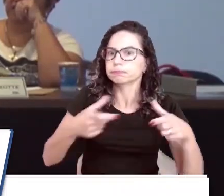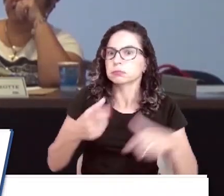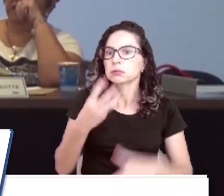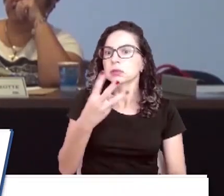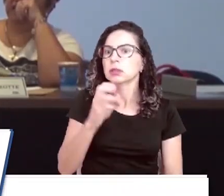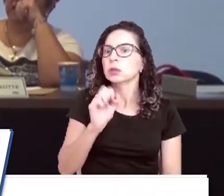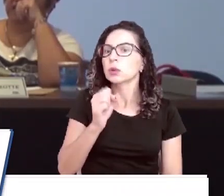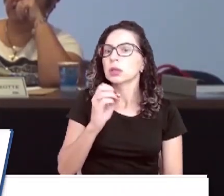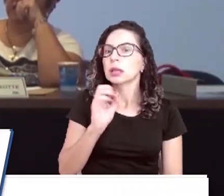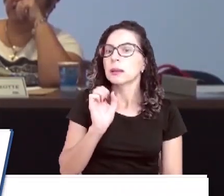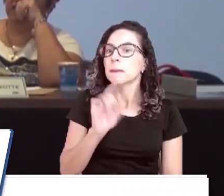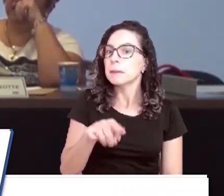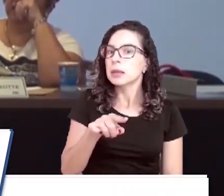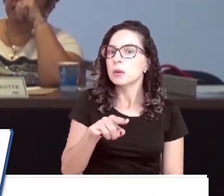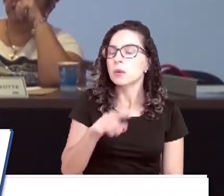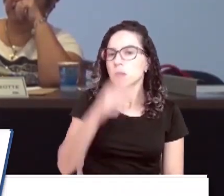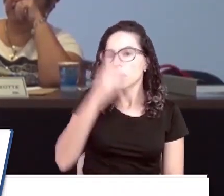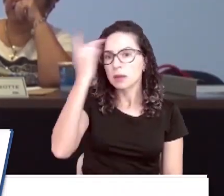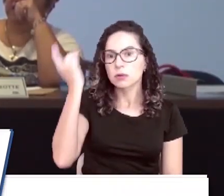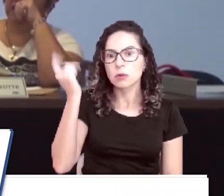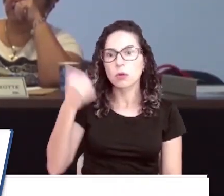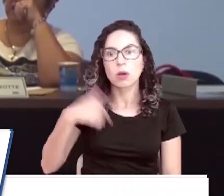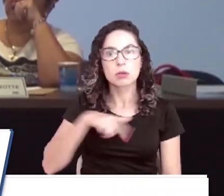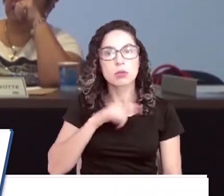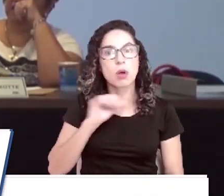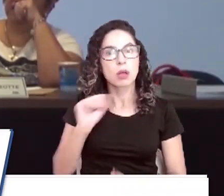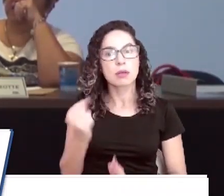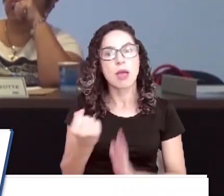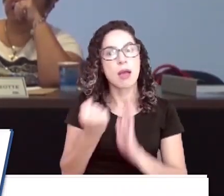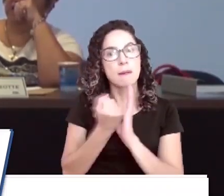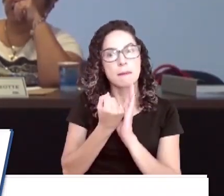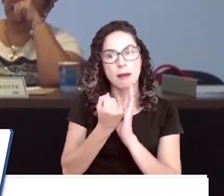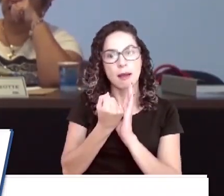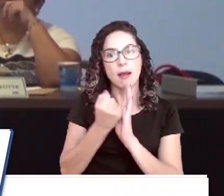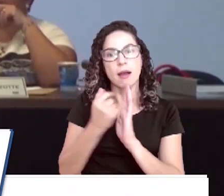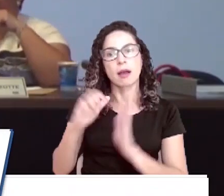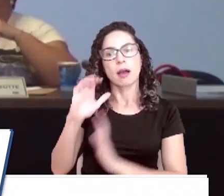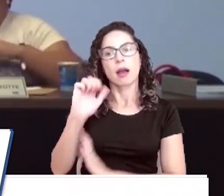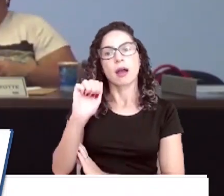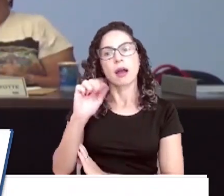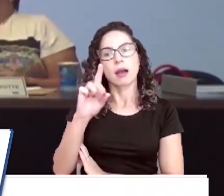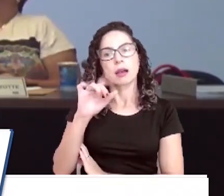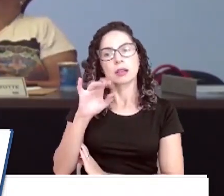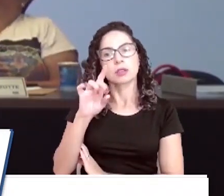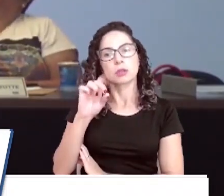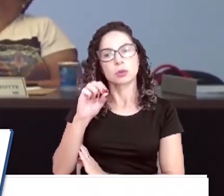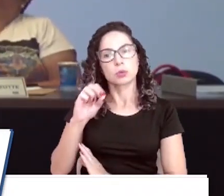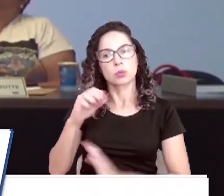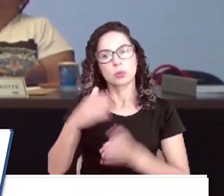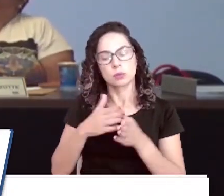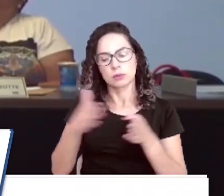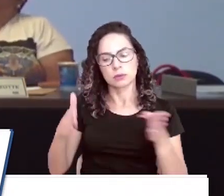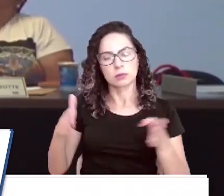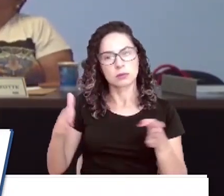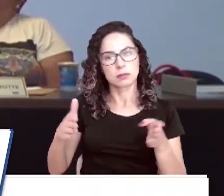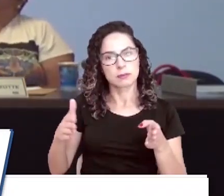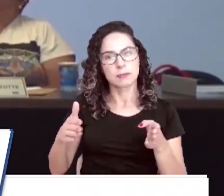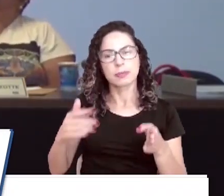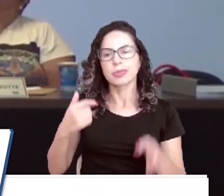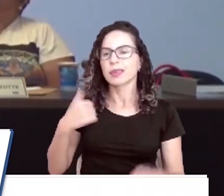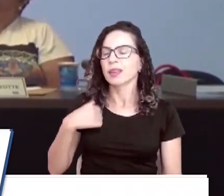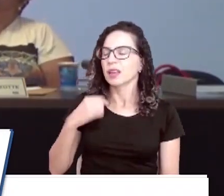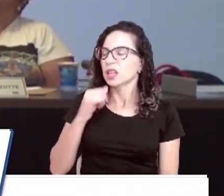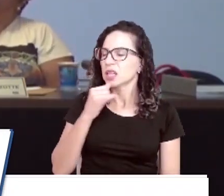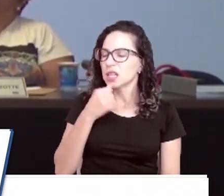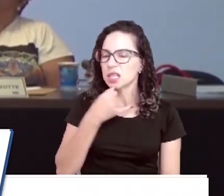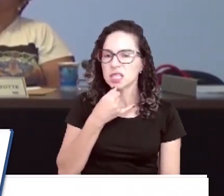habitantes. Nós somos o ícone da Cândido Portinari, desse pedaço. É lamentável uma